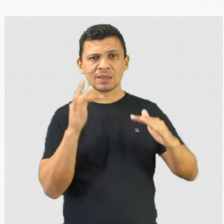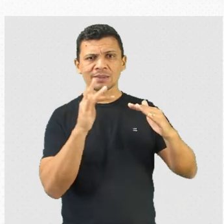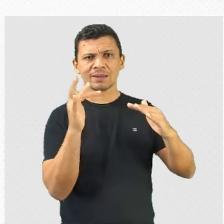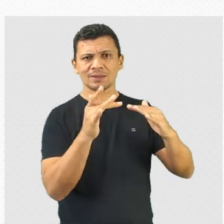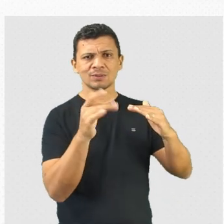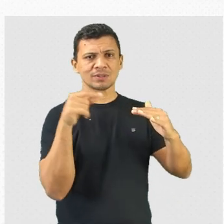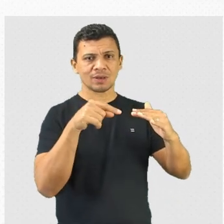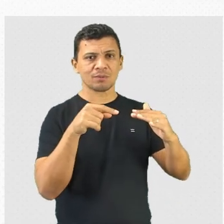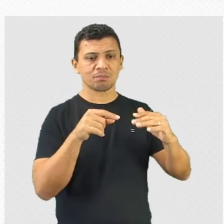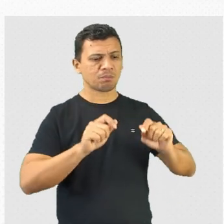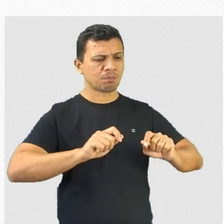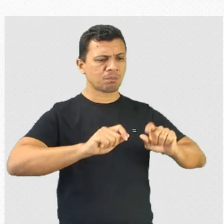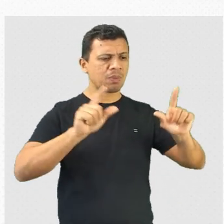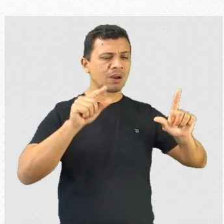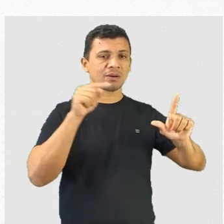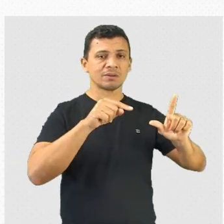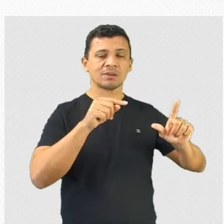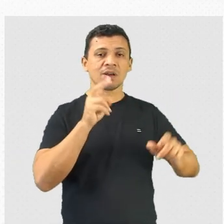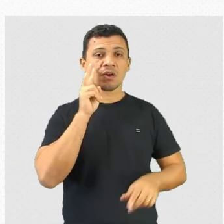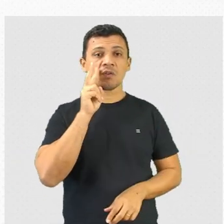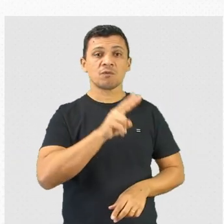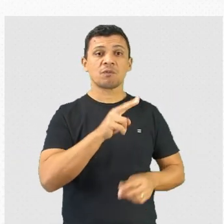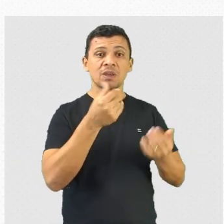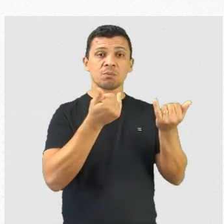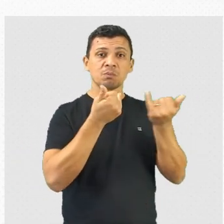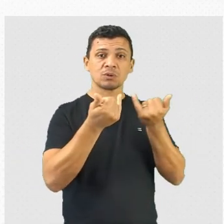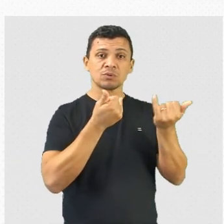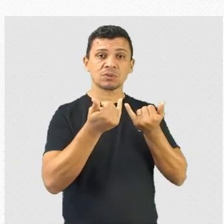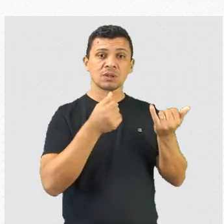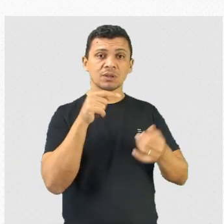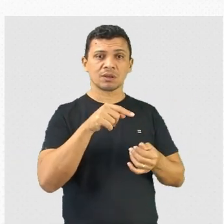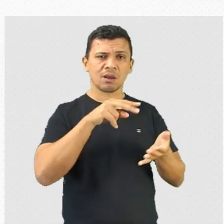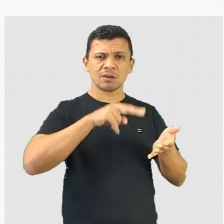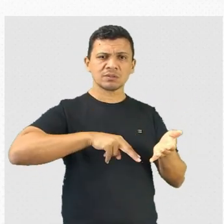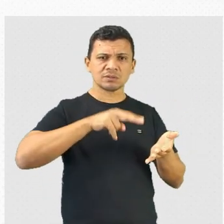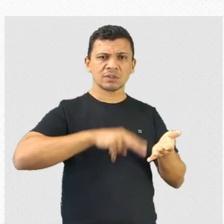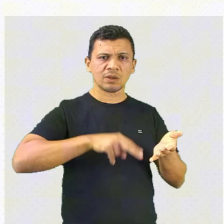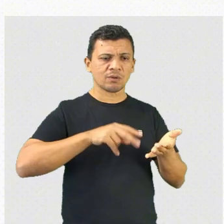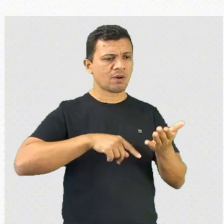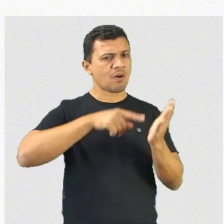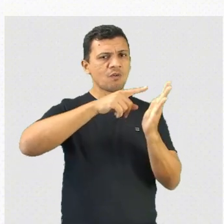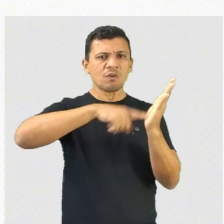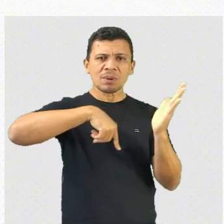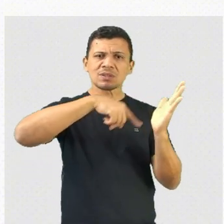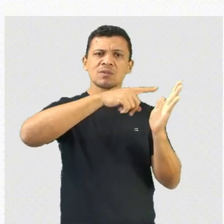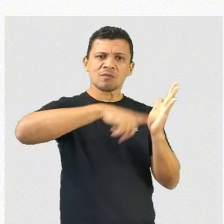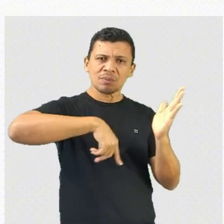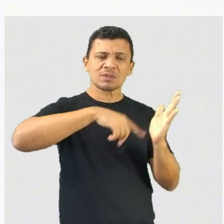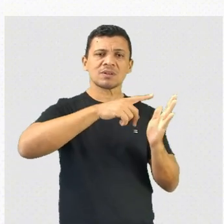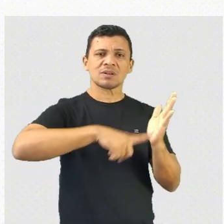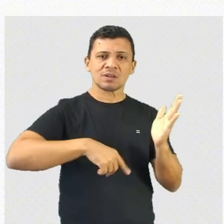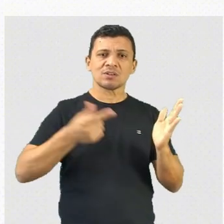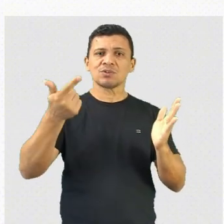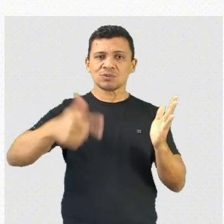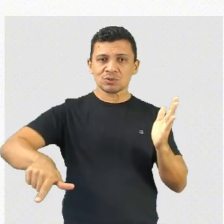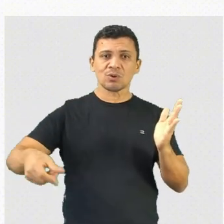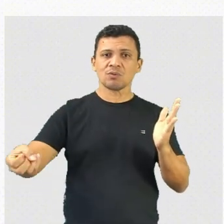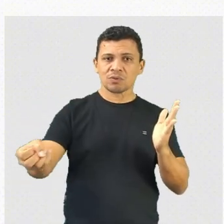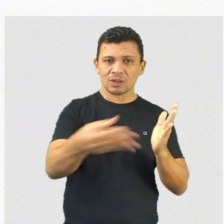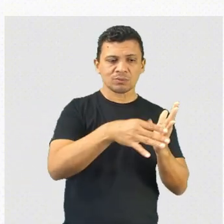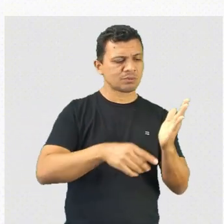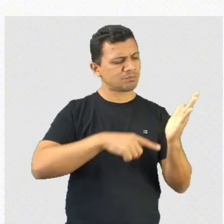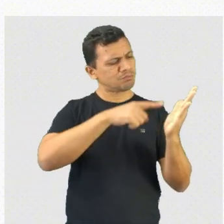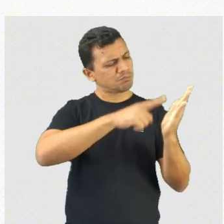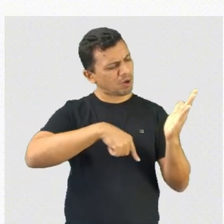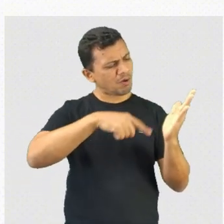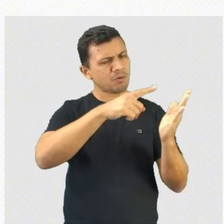e aí você abre de primeira, você vê uma notícia, né, lá, leu, tudo bem, vai passando, depois você atualiza, e vem mais